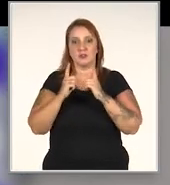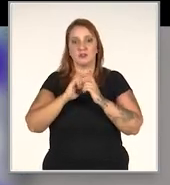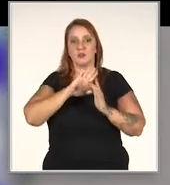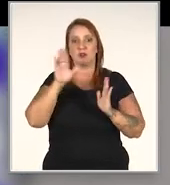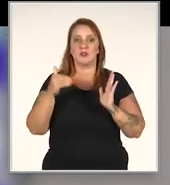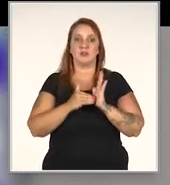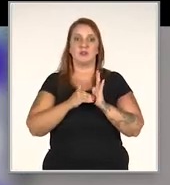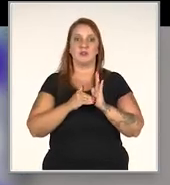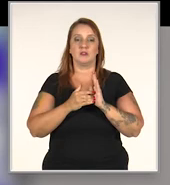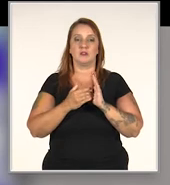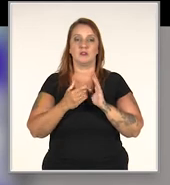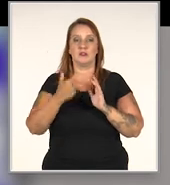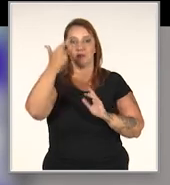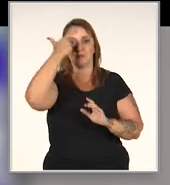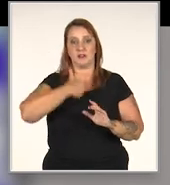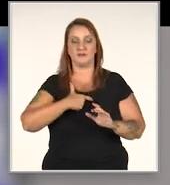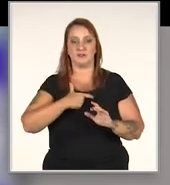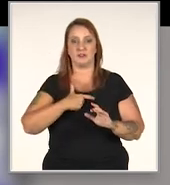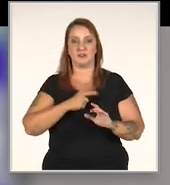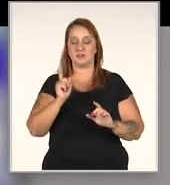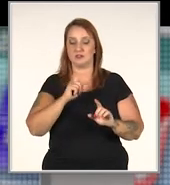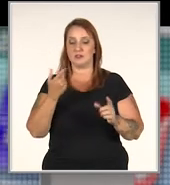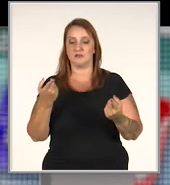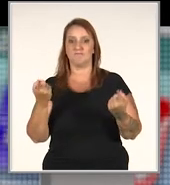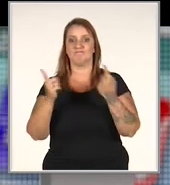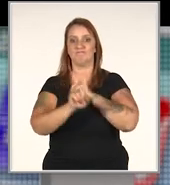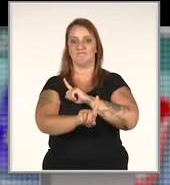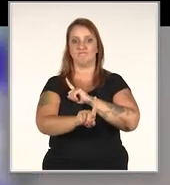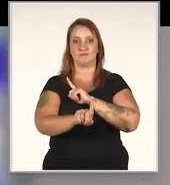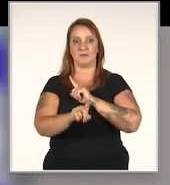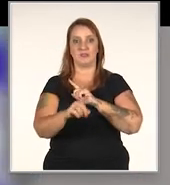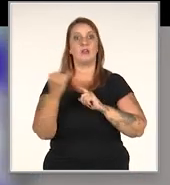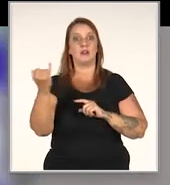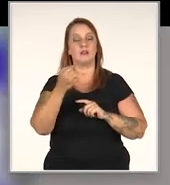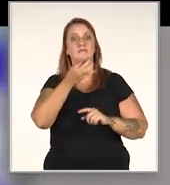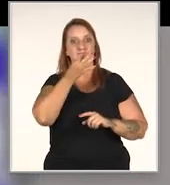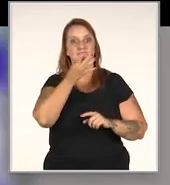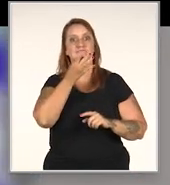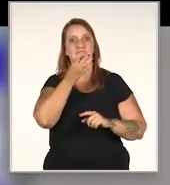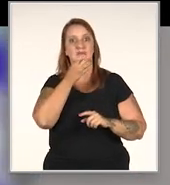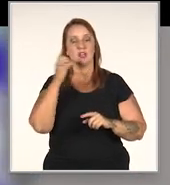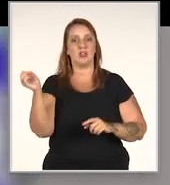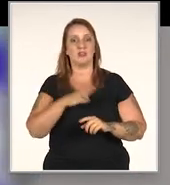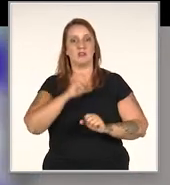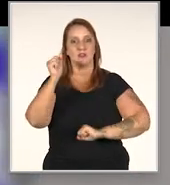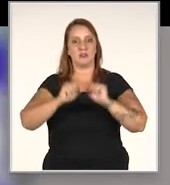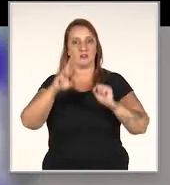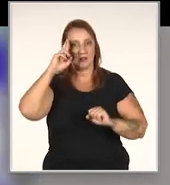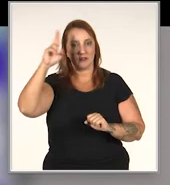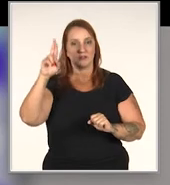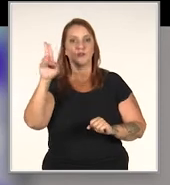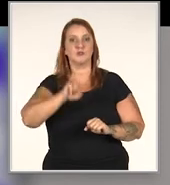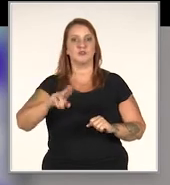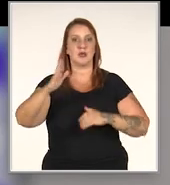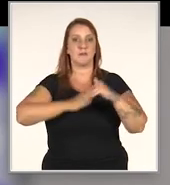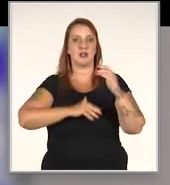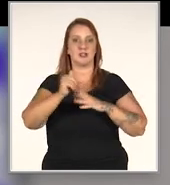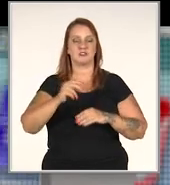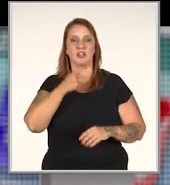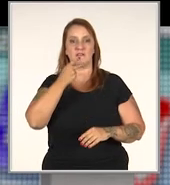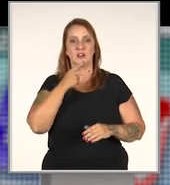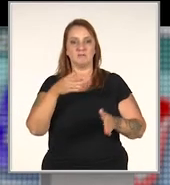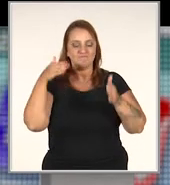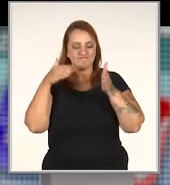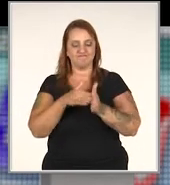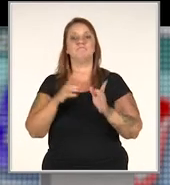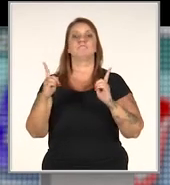atendimento geral ao perfil do cliente dele, e não o inverso. Então, excelente dica para os outros empreendedores colocarem em